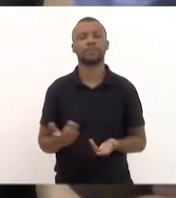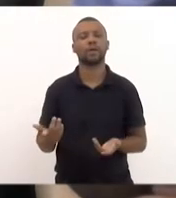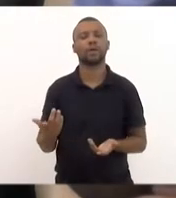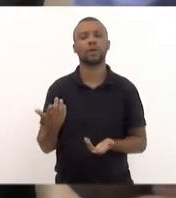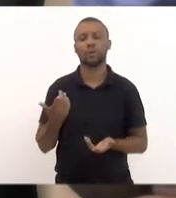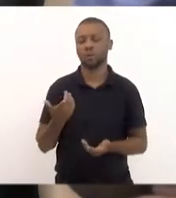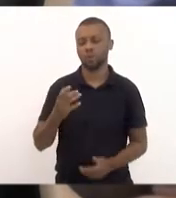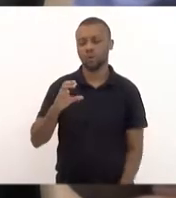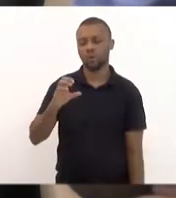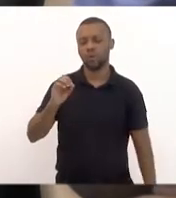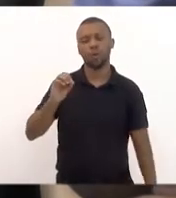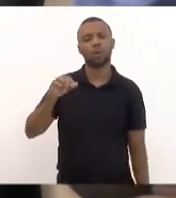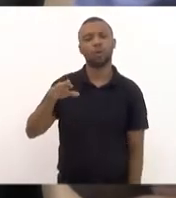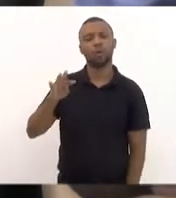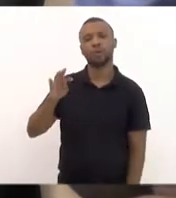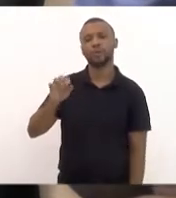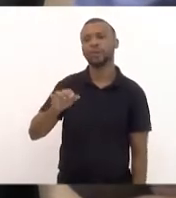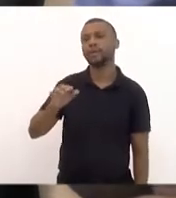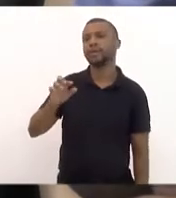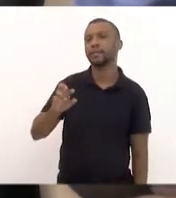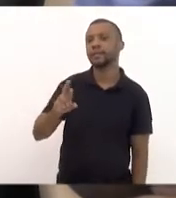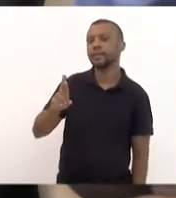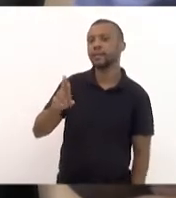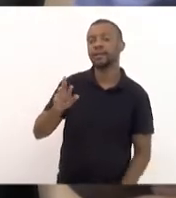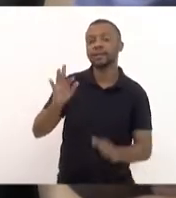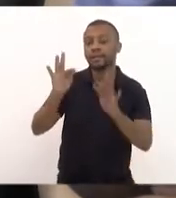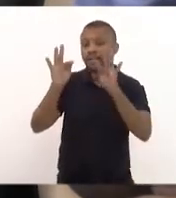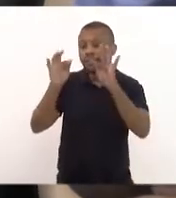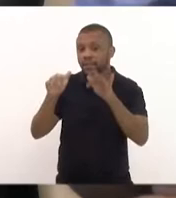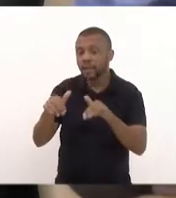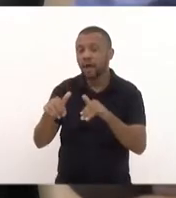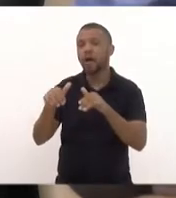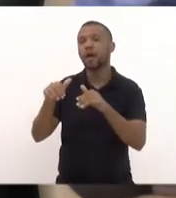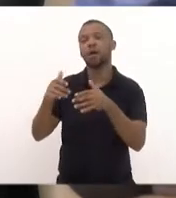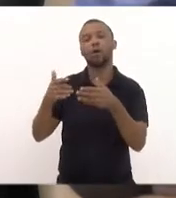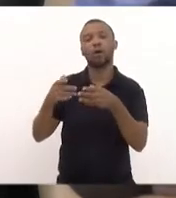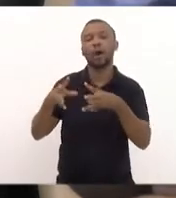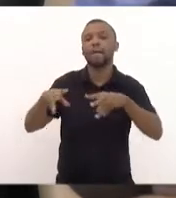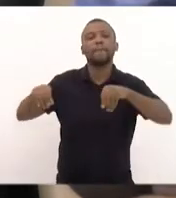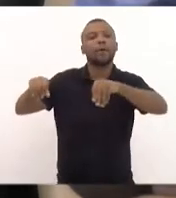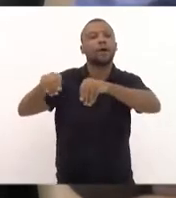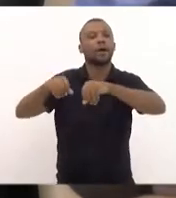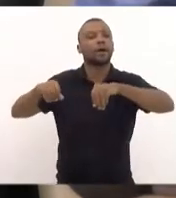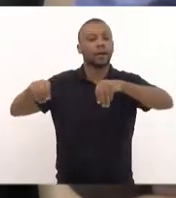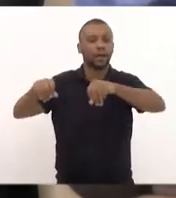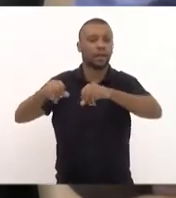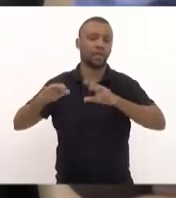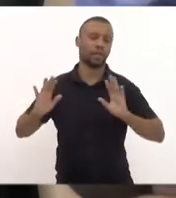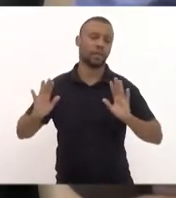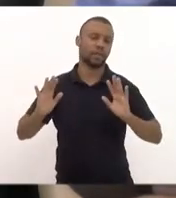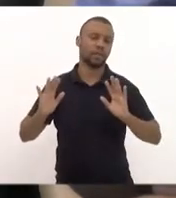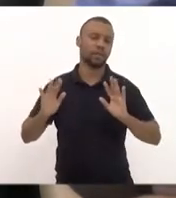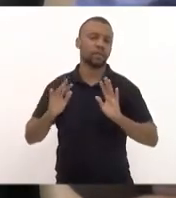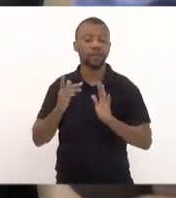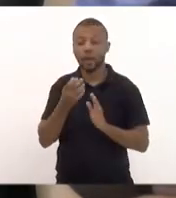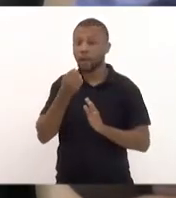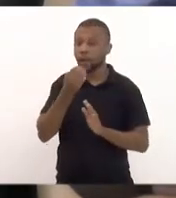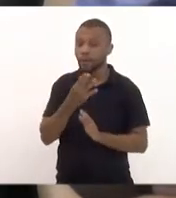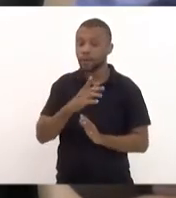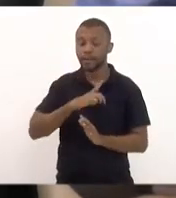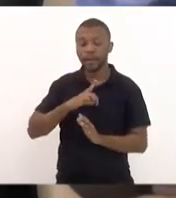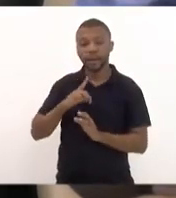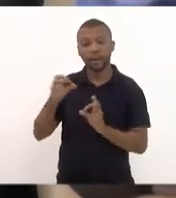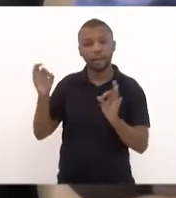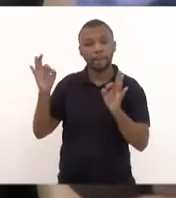né? E aí, terminal de minério, gente, é poeira. O que vale, Leomar, é terminal de contêiner,